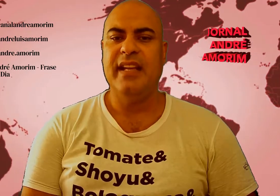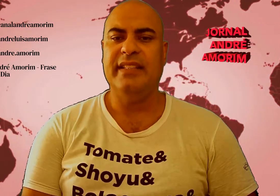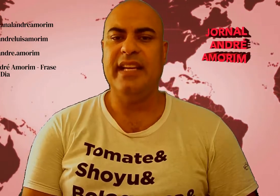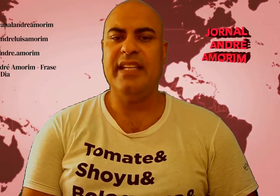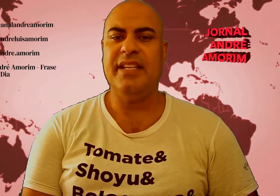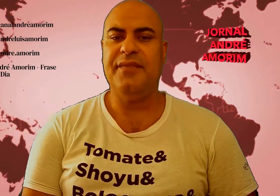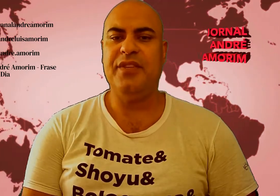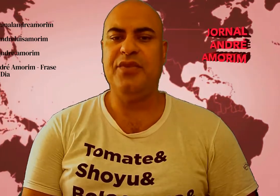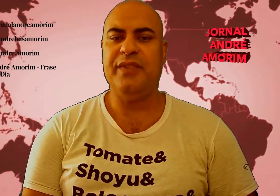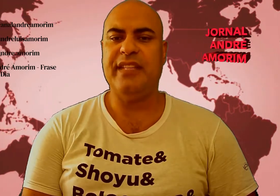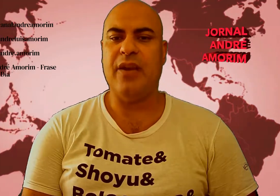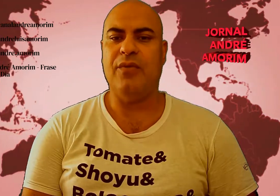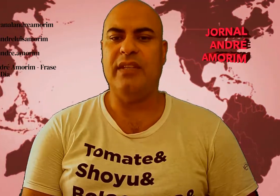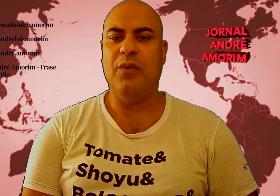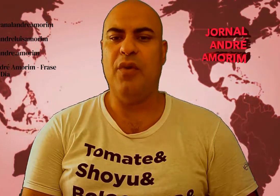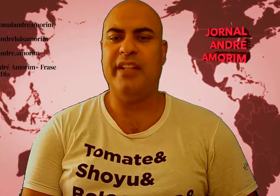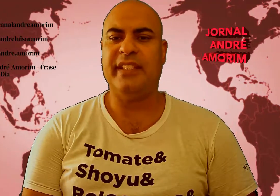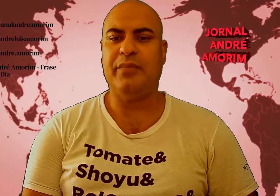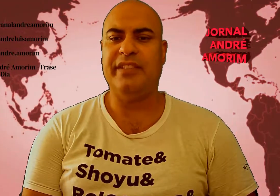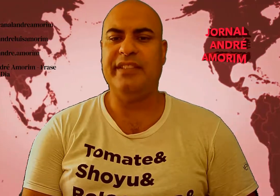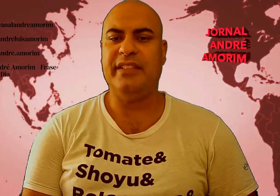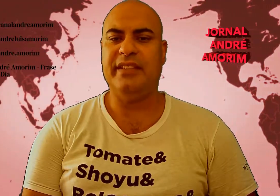ainda?